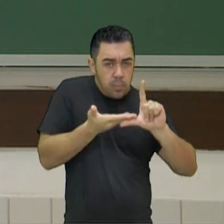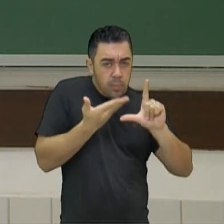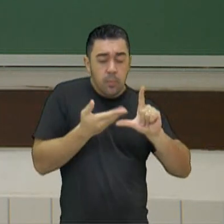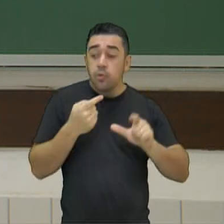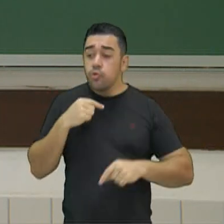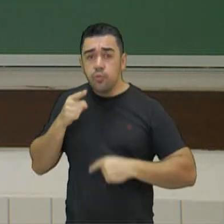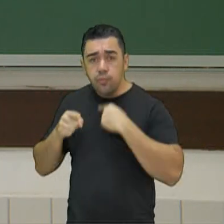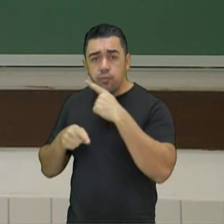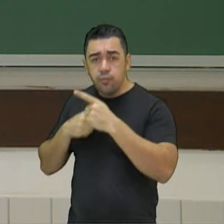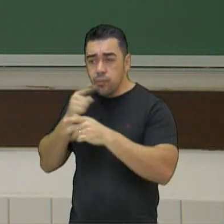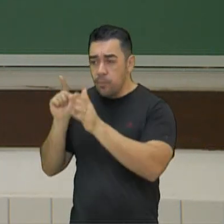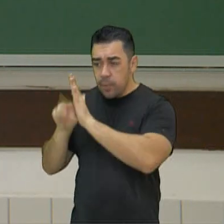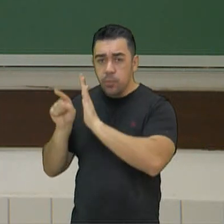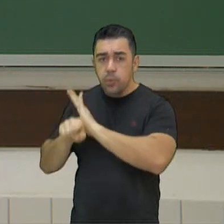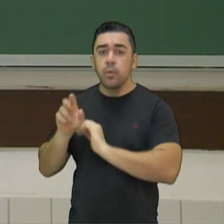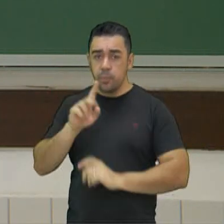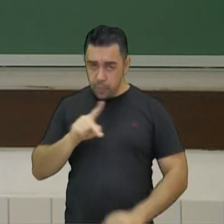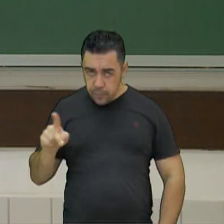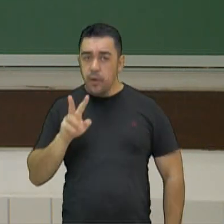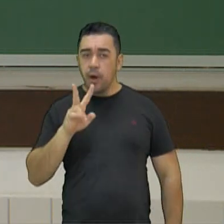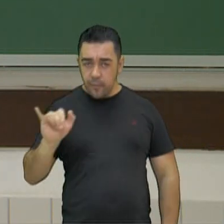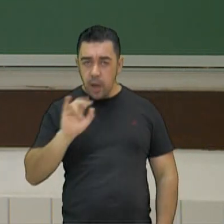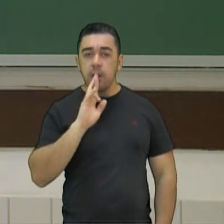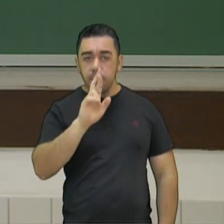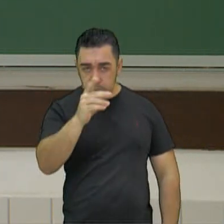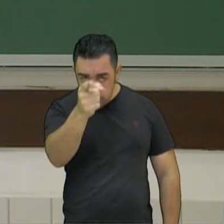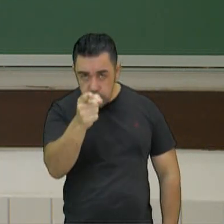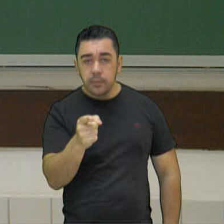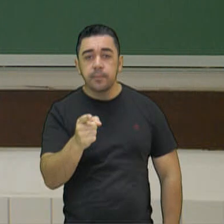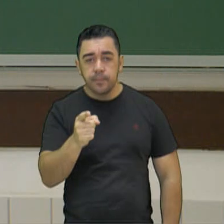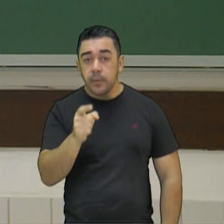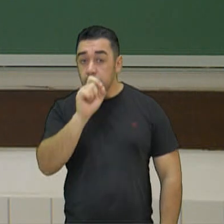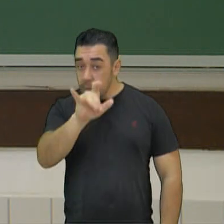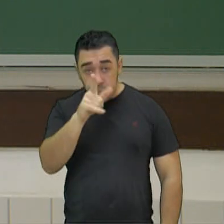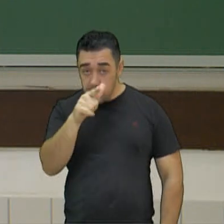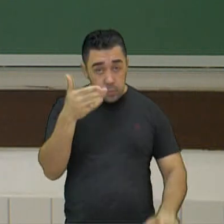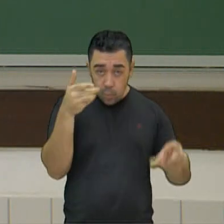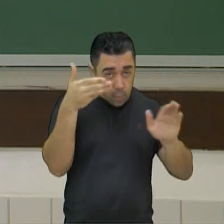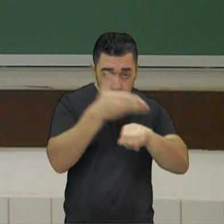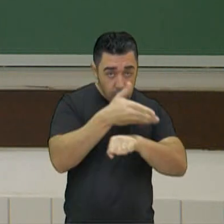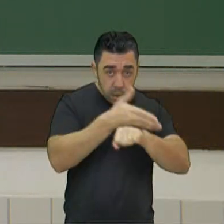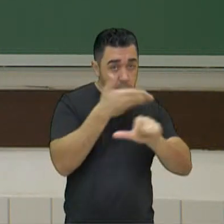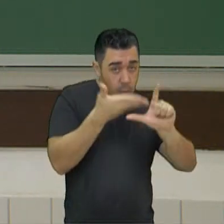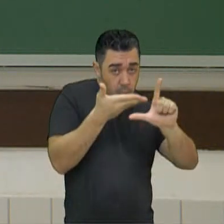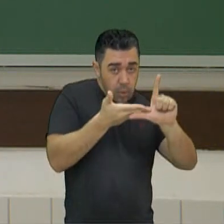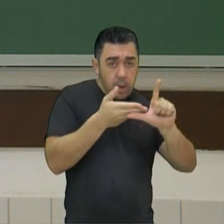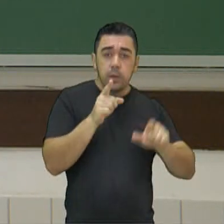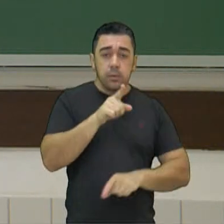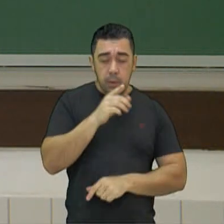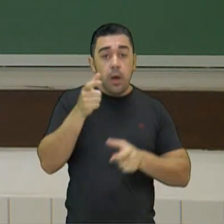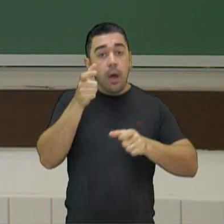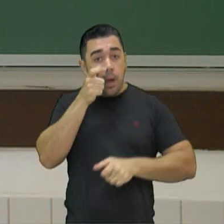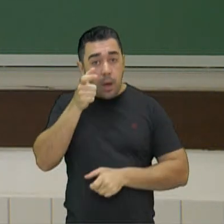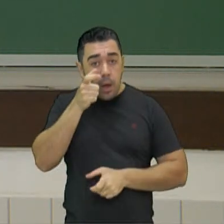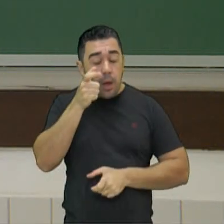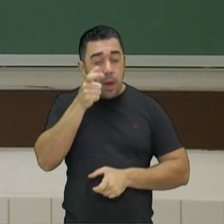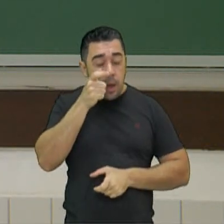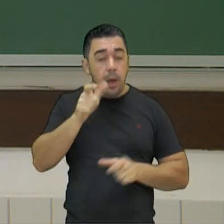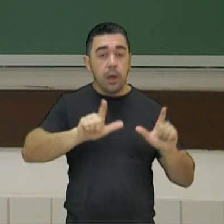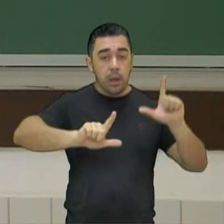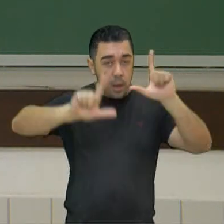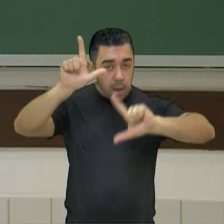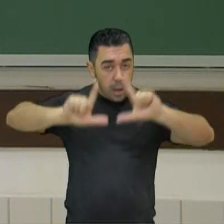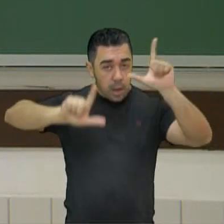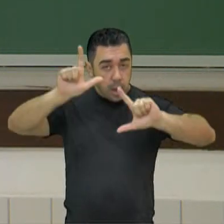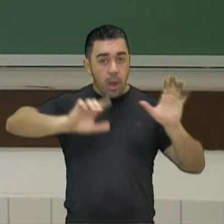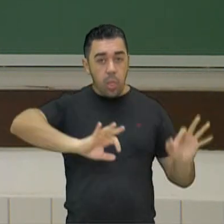tenho certeza que ele vai te responder. Se você não tem acesso ao Class, não deixe de assistir as aulas pela televisão.